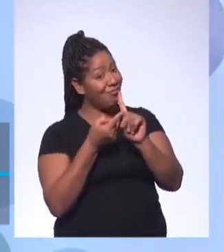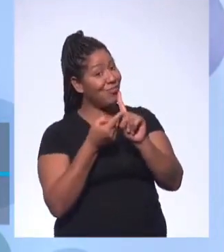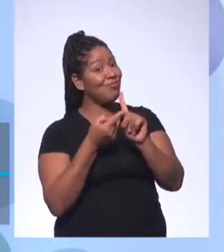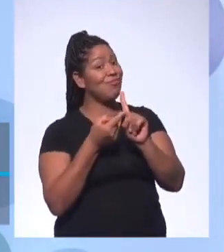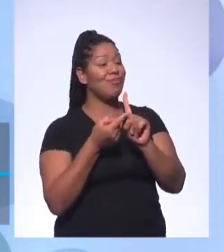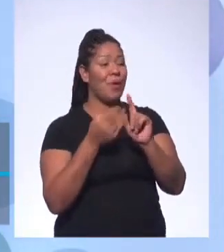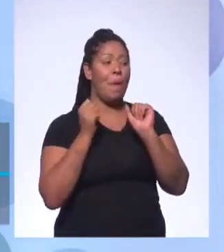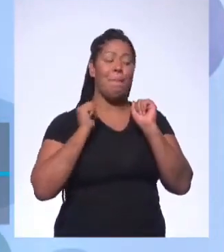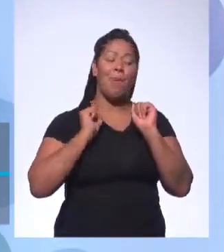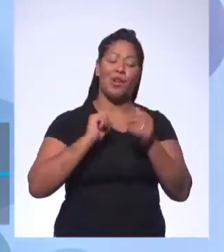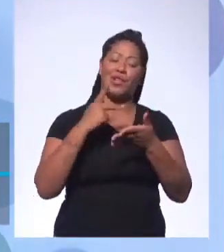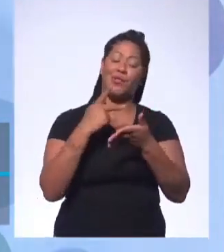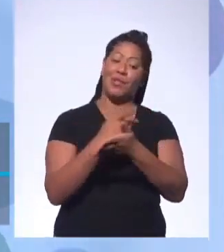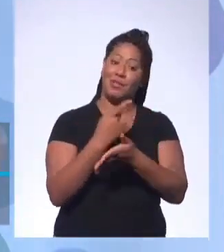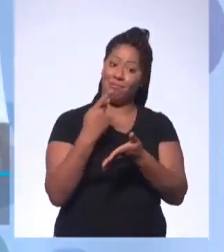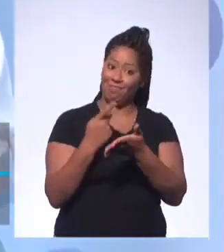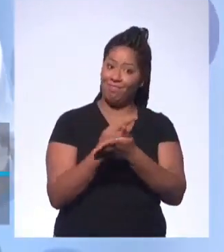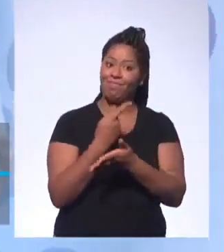quando